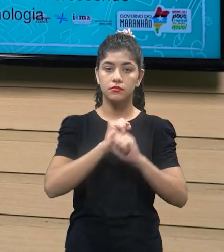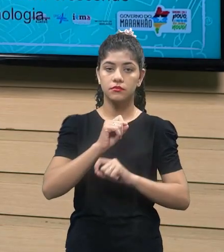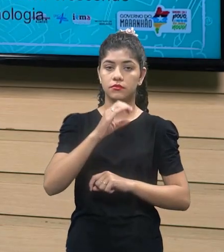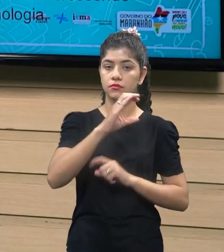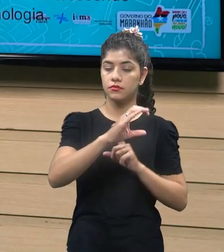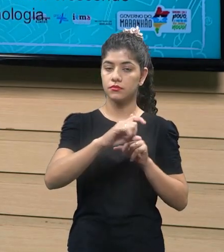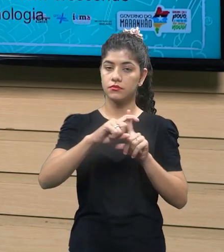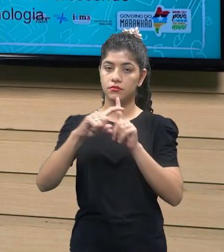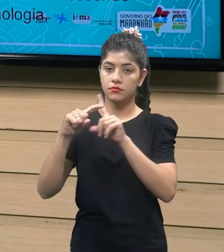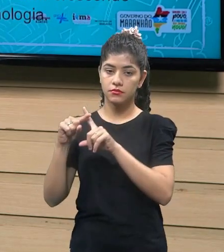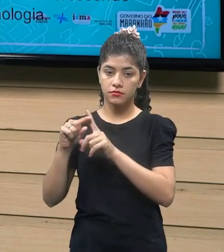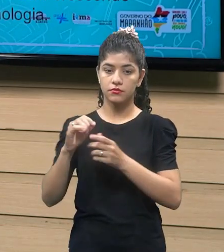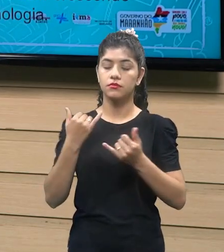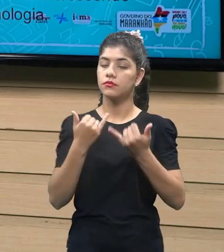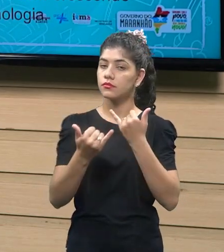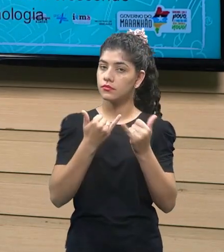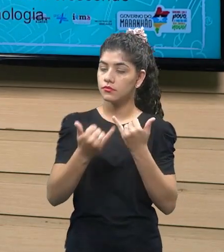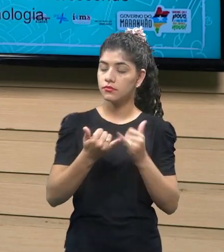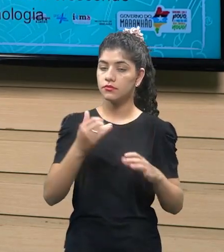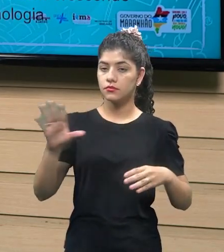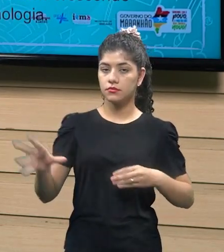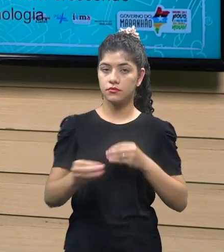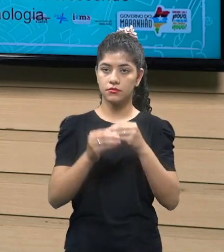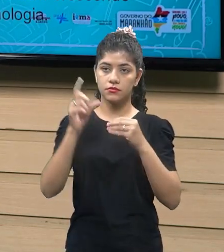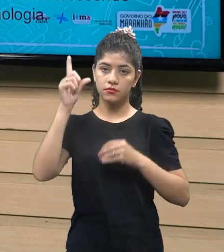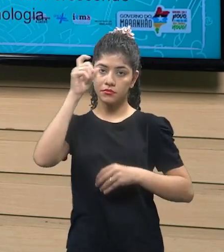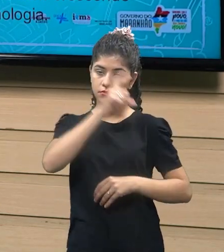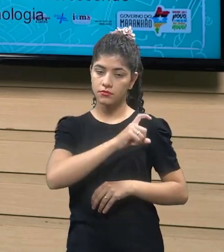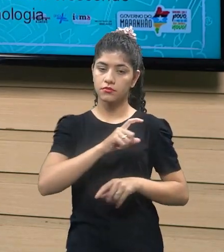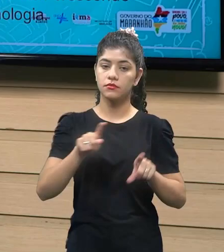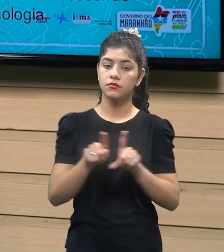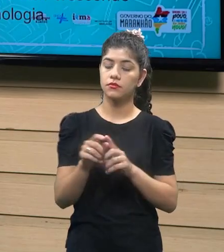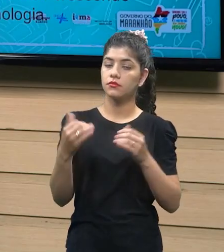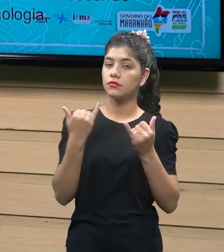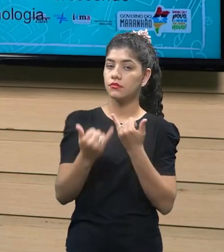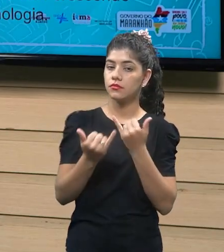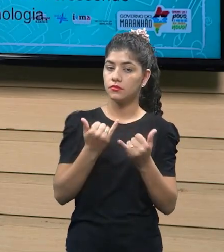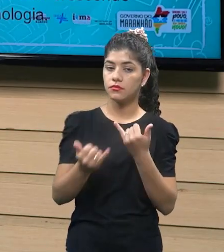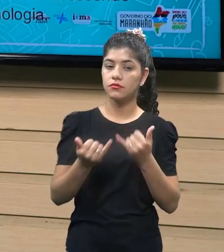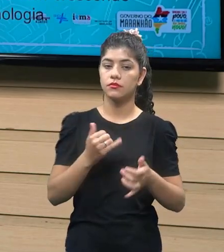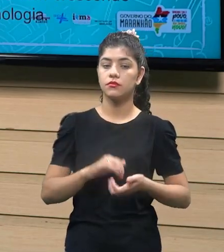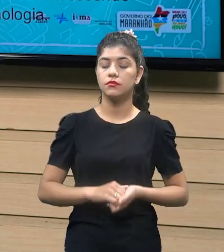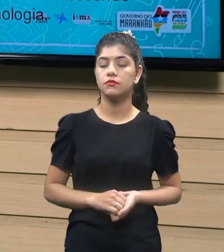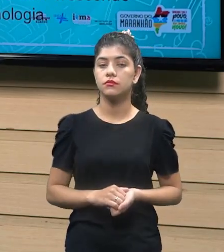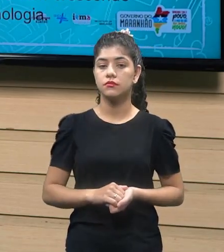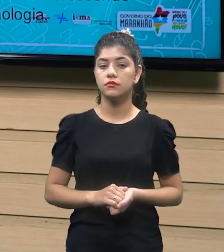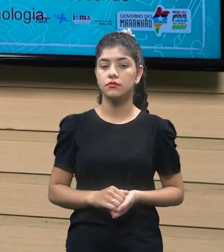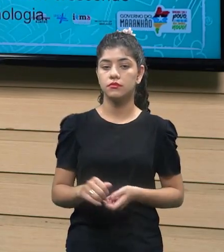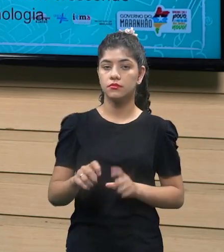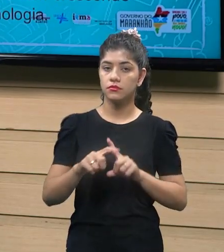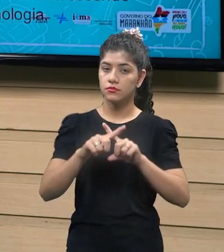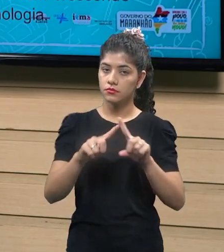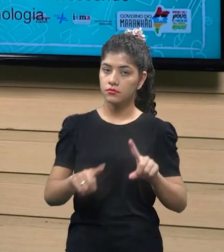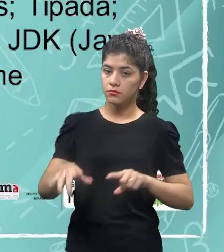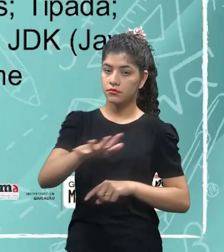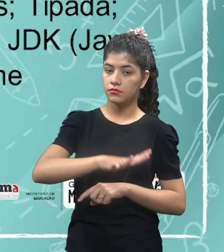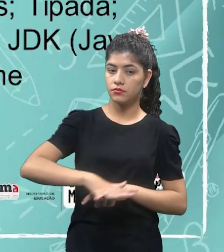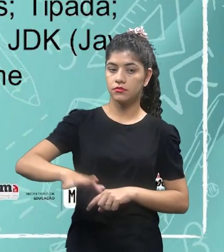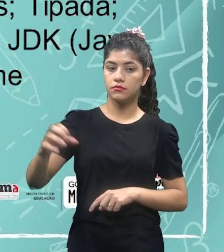C++. Tá? Então, a complexidade do Java se assemelha do C++, mas num ambiente mais